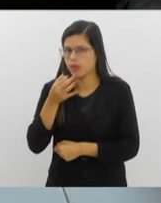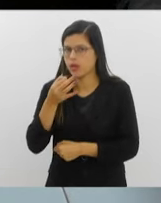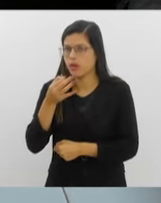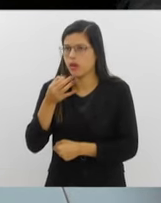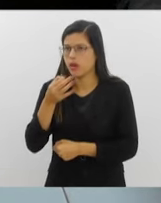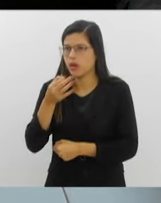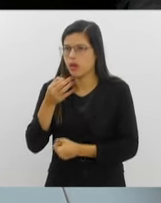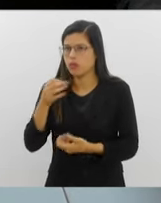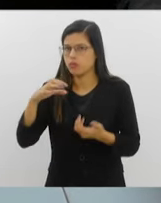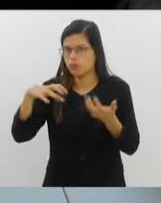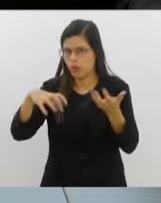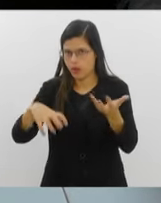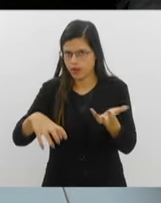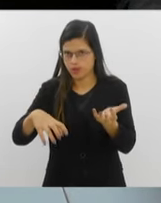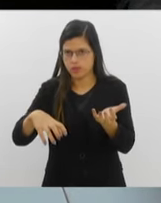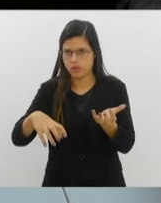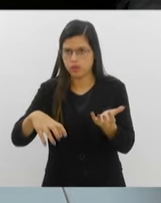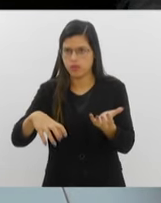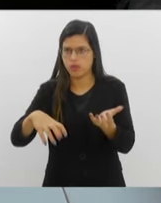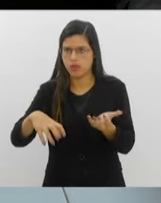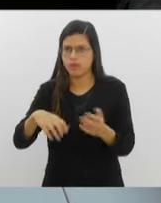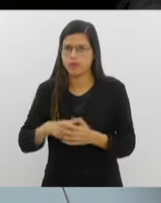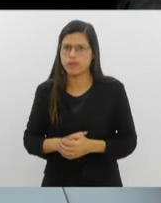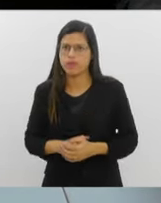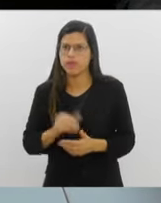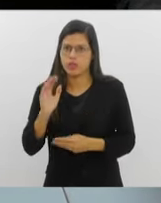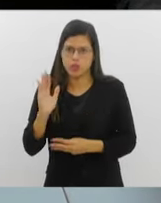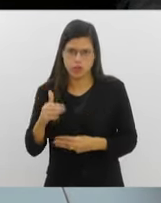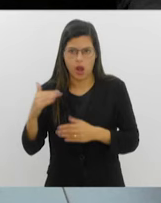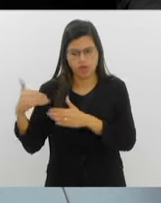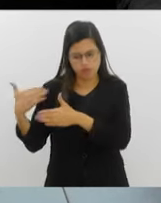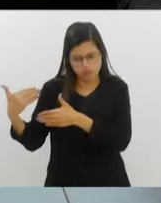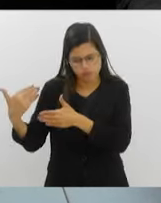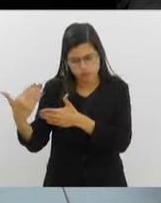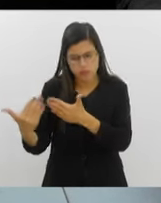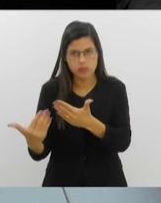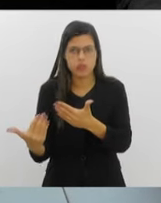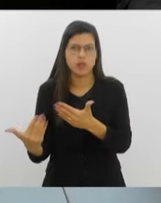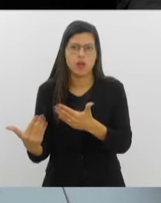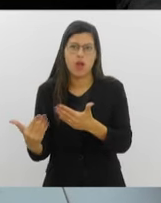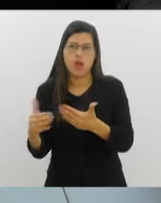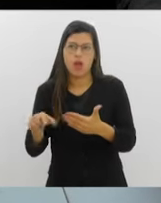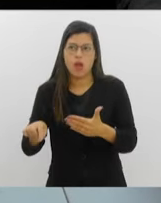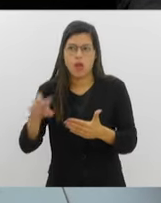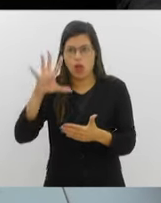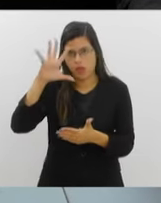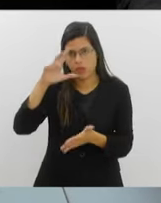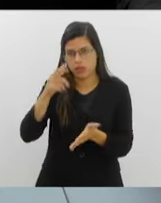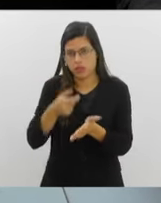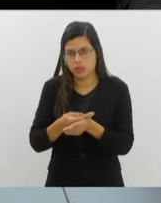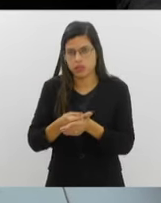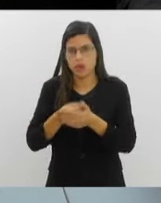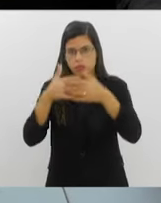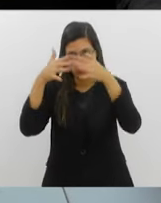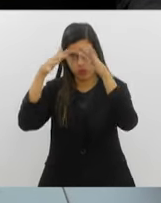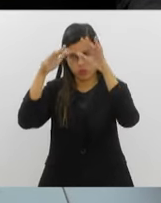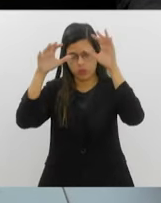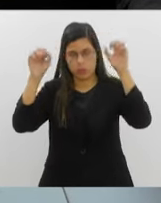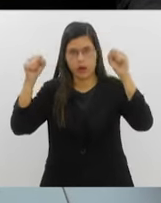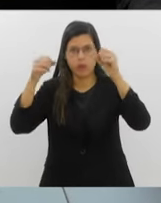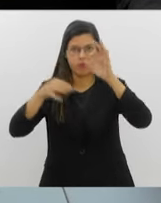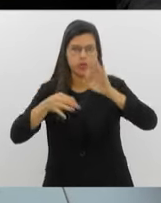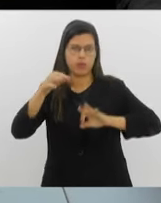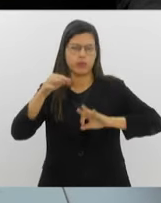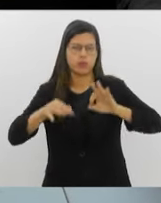Congresso Nacional, já em andamento, conforme a decisão do STF, a fim de